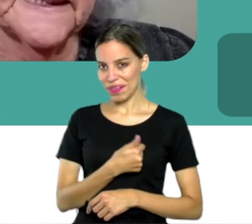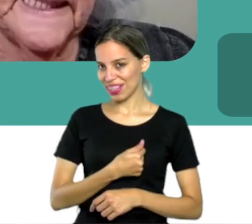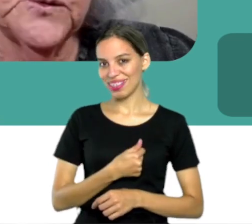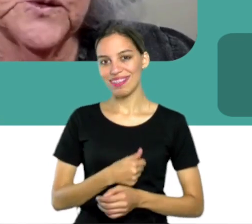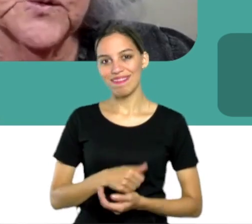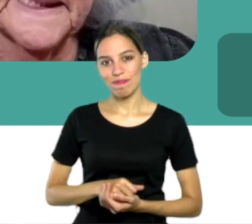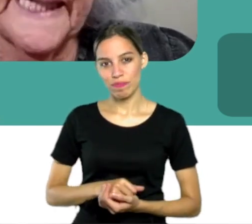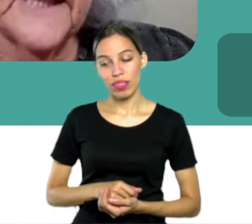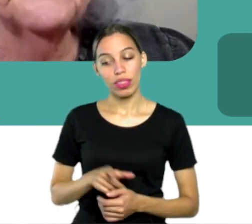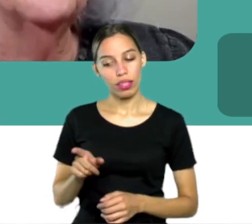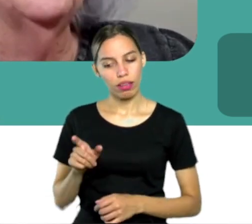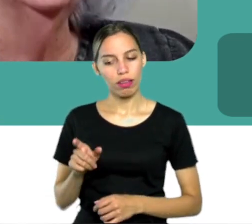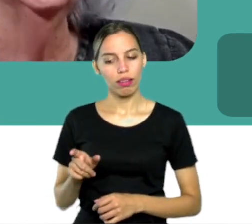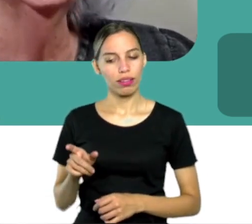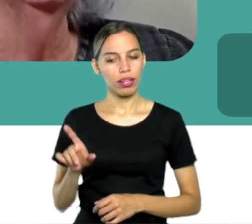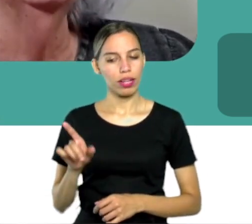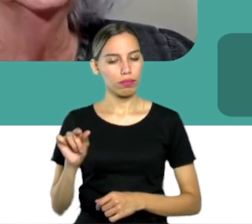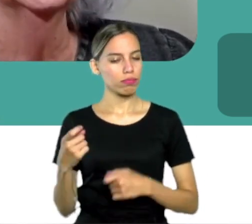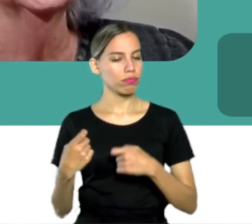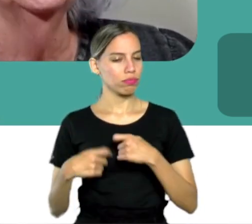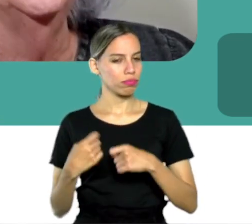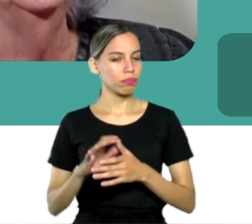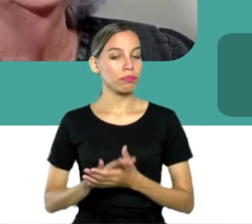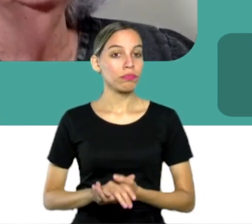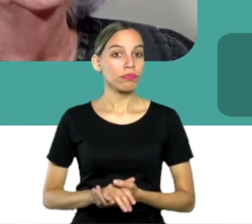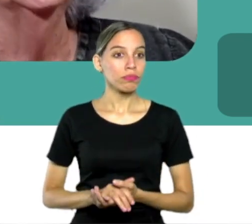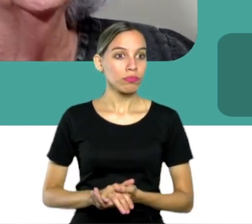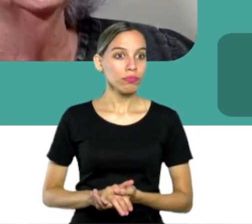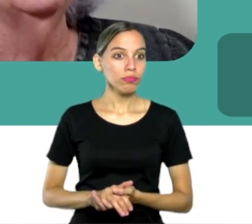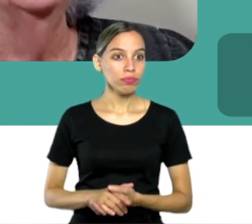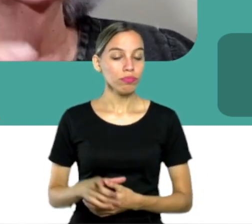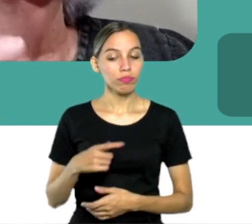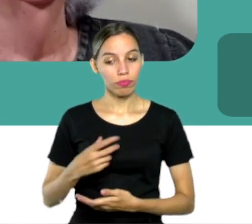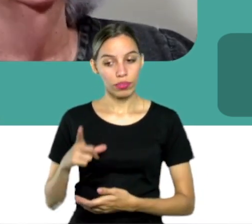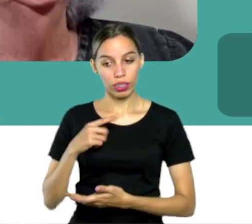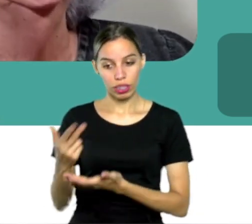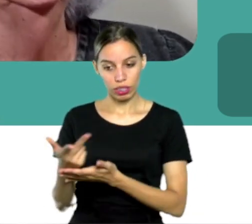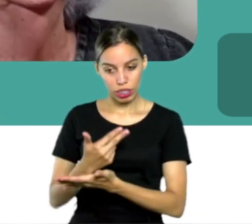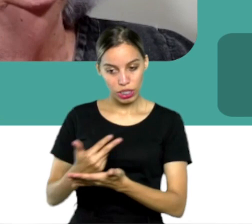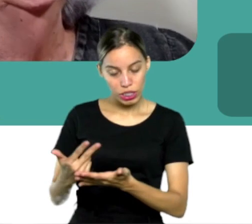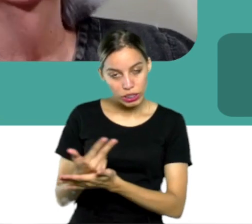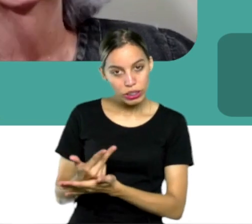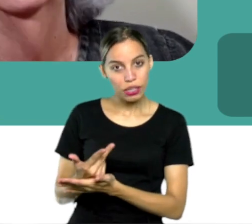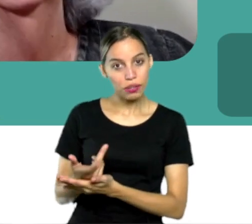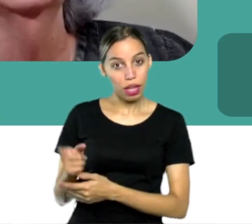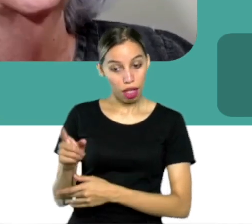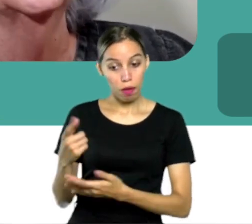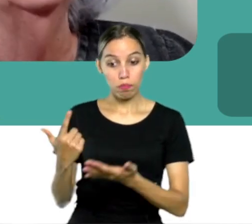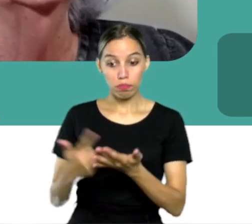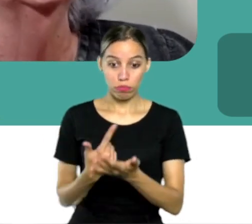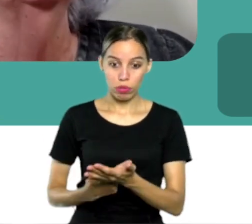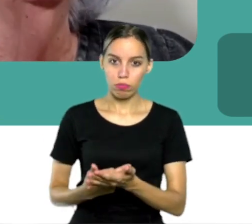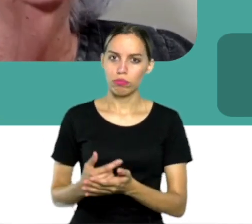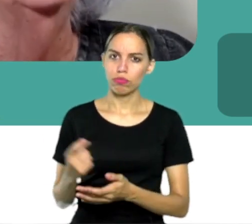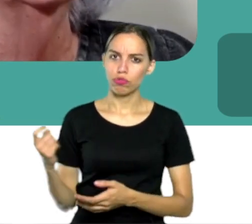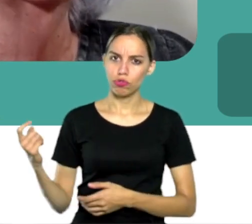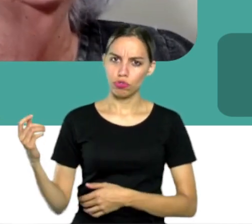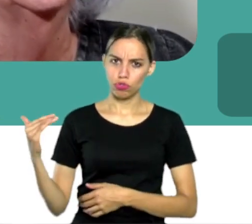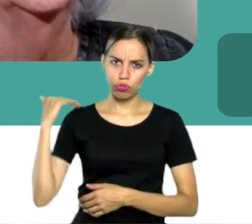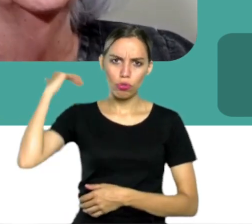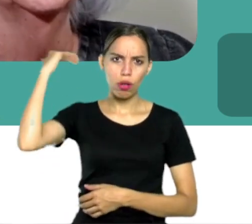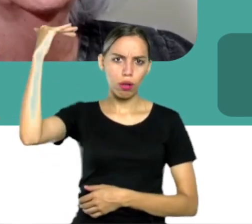está sendo ilustrado pelo Maurício Manzo. É um livro adulto, o Maurício falou, eu queria ilustrar um livro seu, mas de